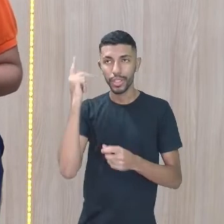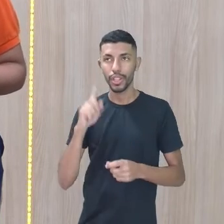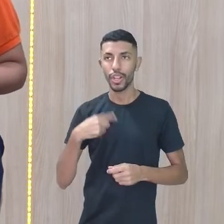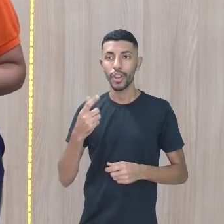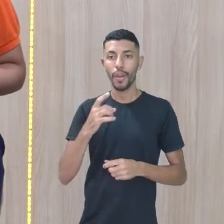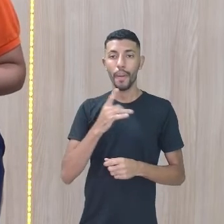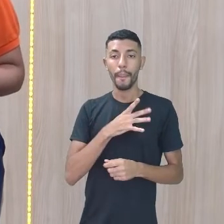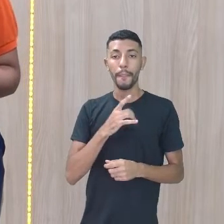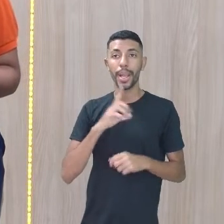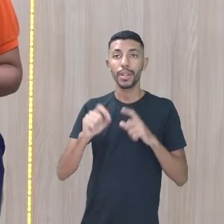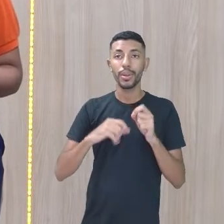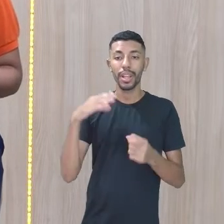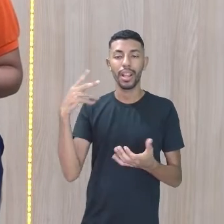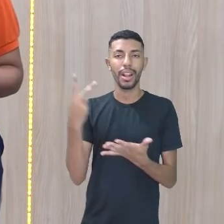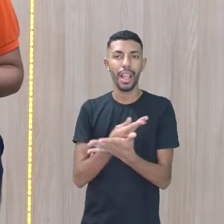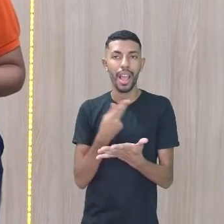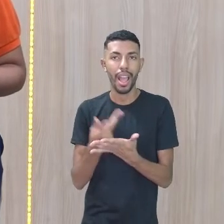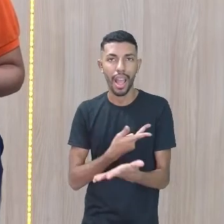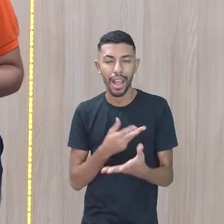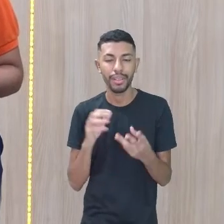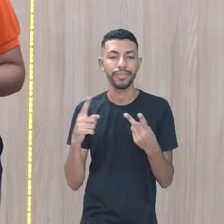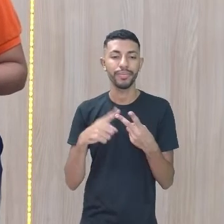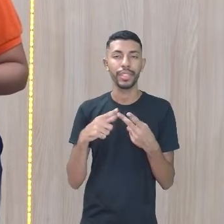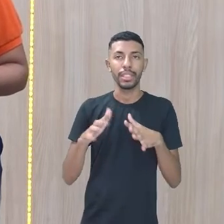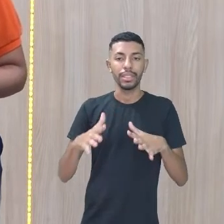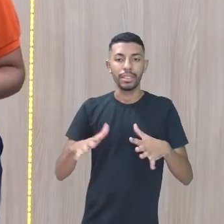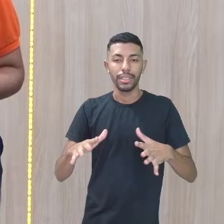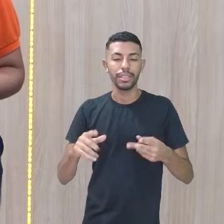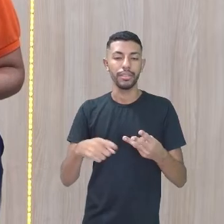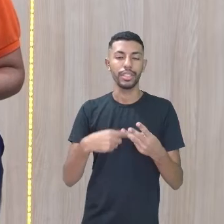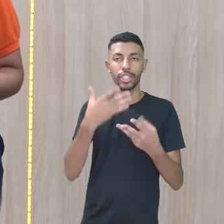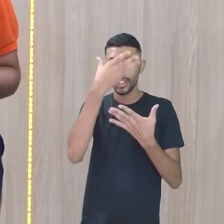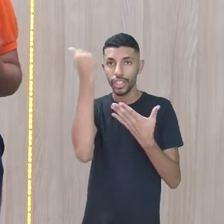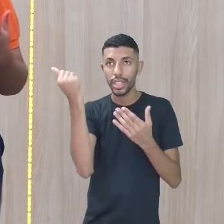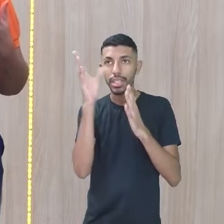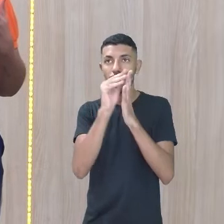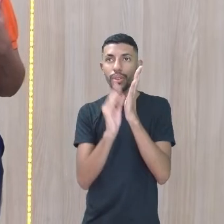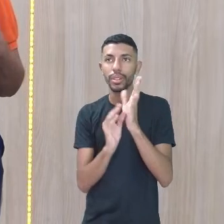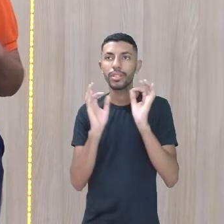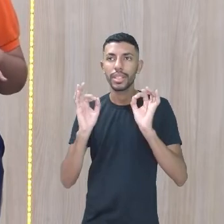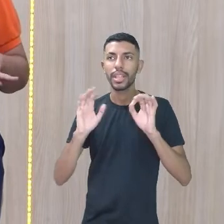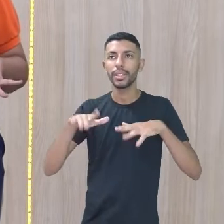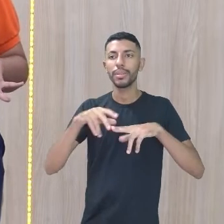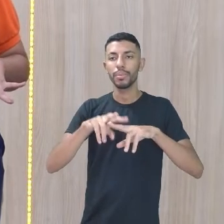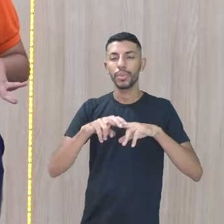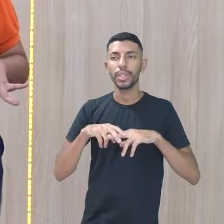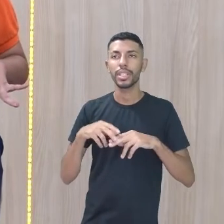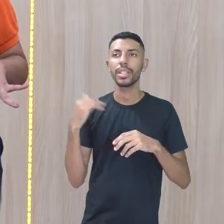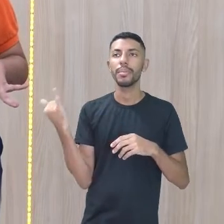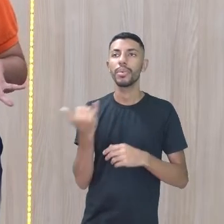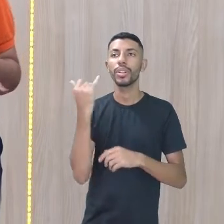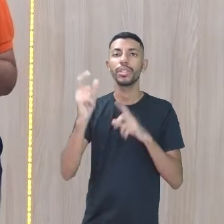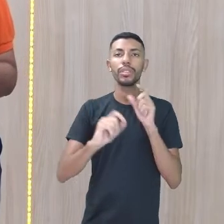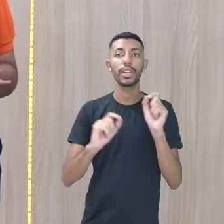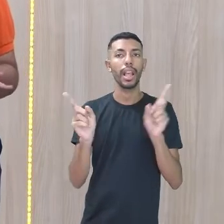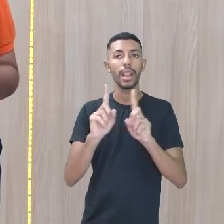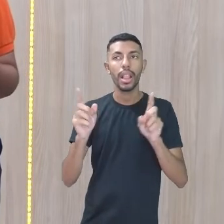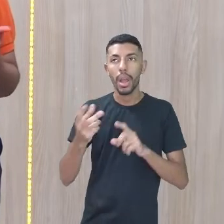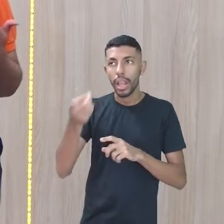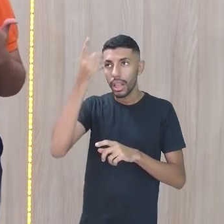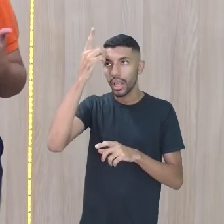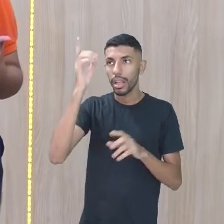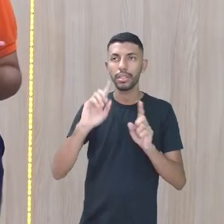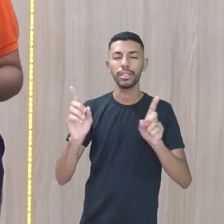com medo de errar o português. A gente fica com medo de tremer, de esquecer o conteúdo. Por isso que é importante não decorar. Não